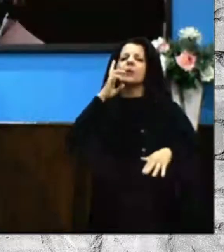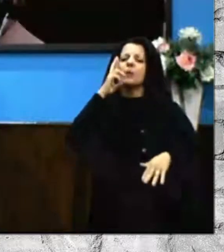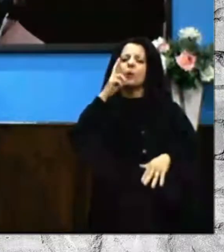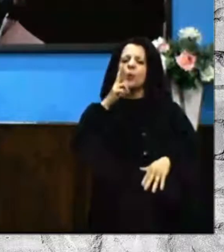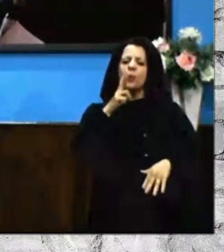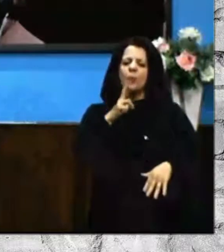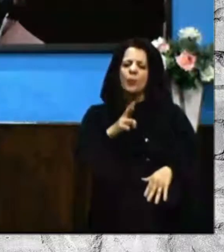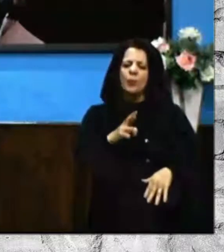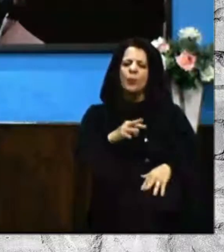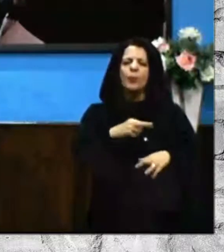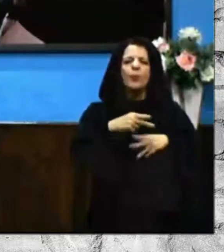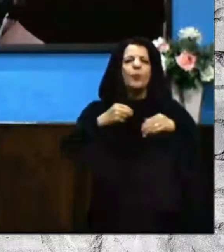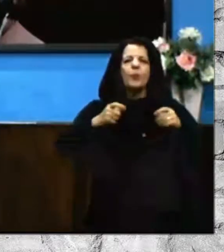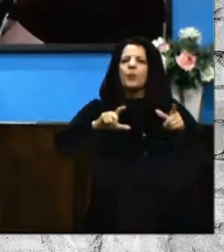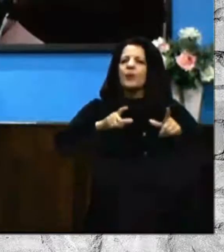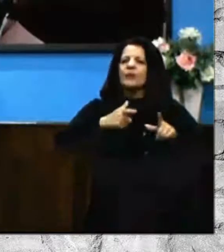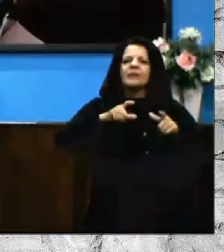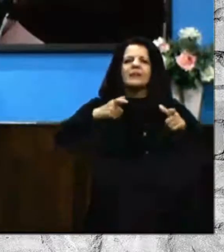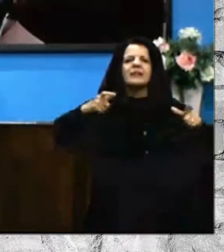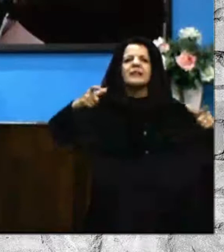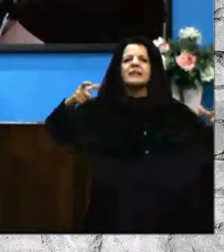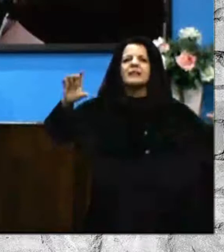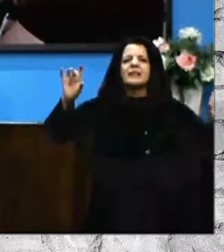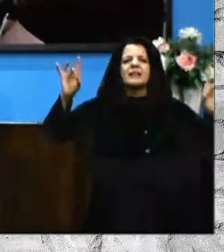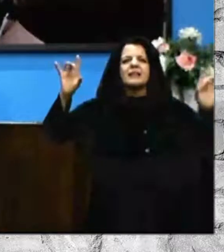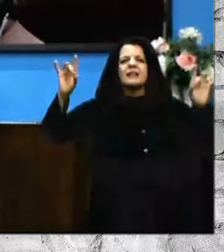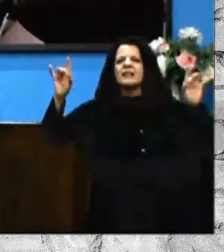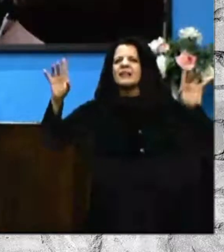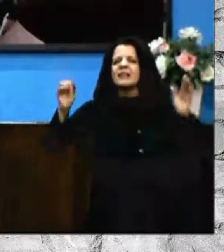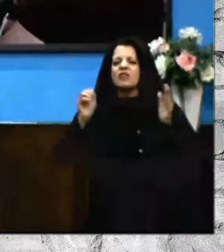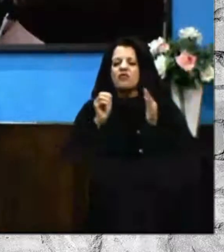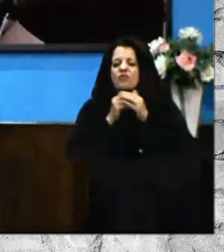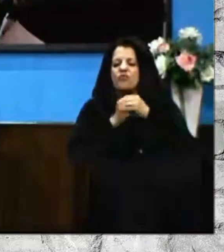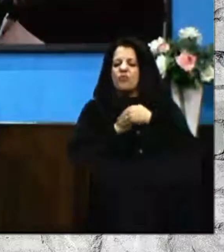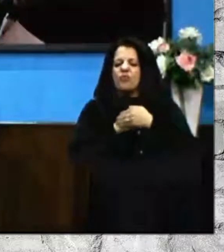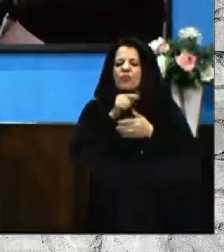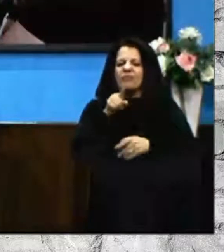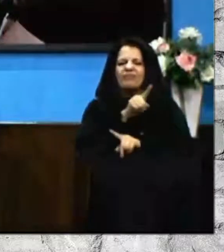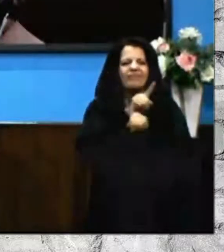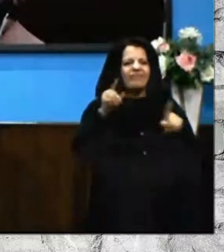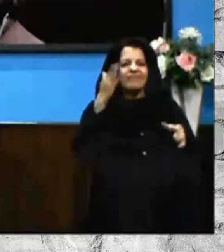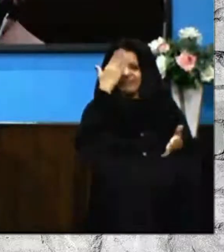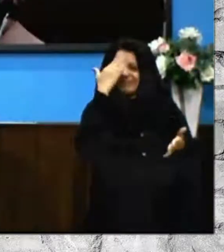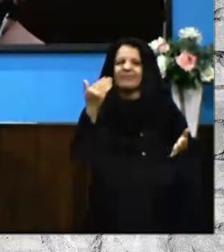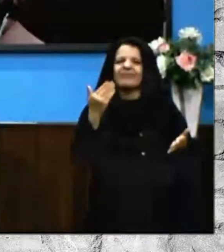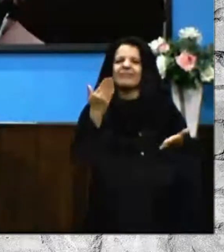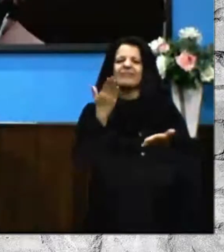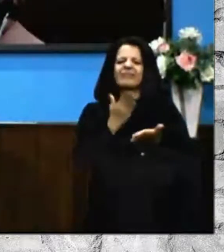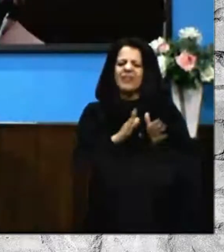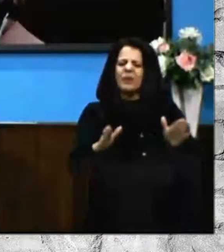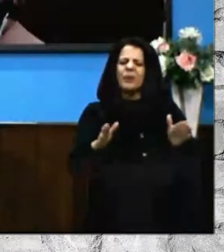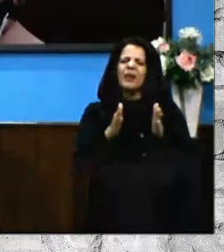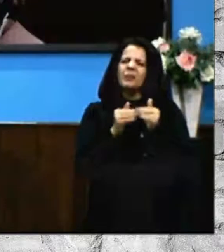coisas grandes e ocultas que você não sabe. E eu termino convidando